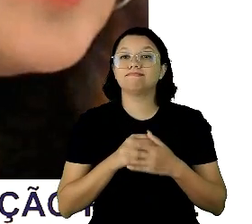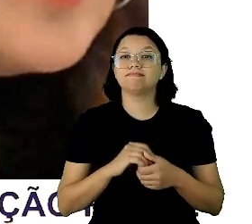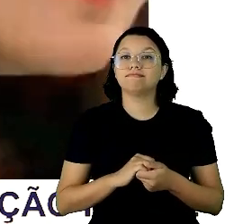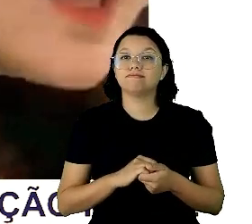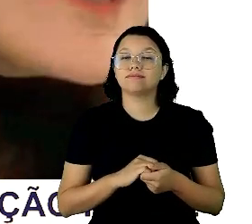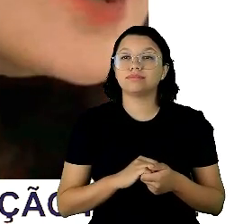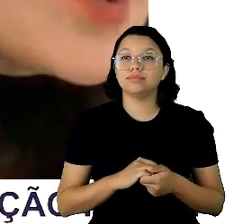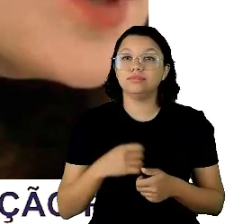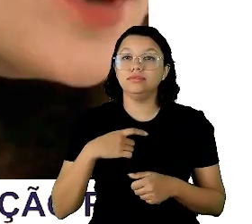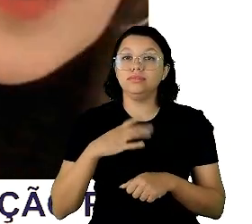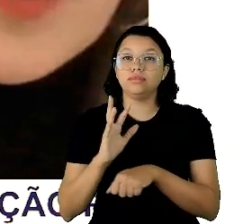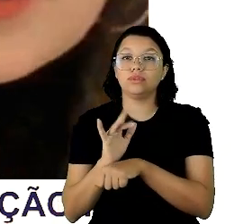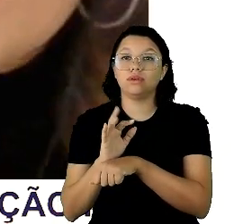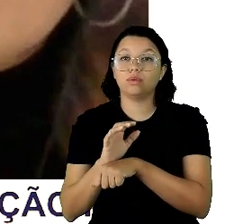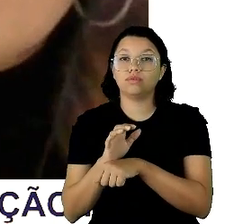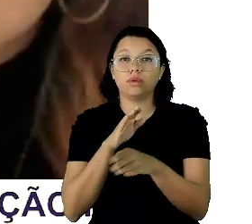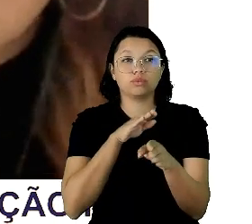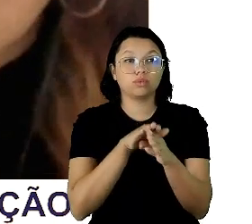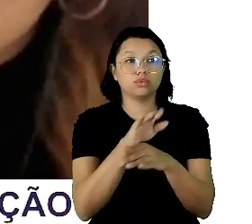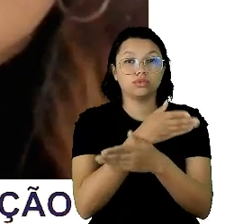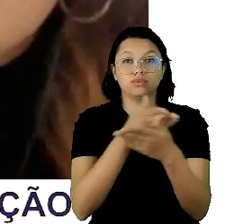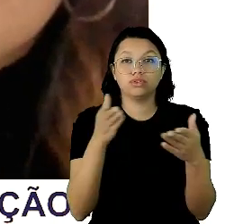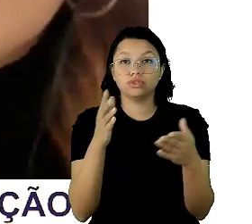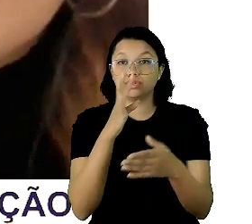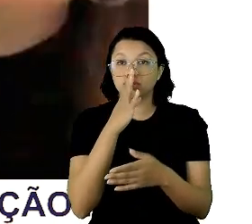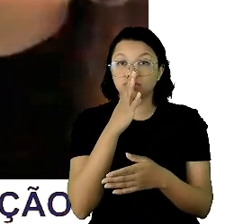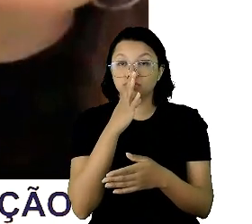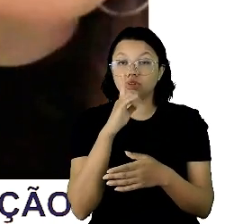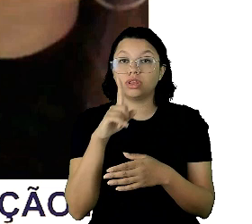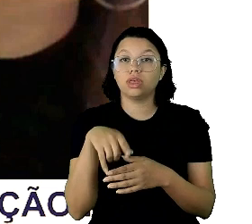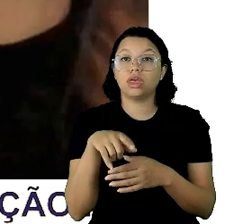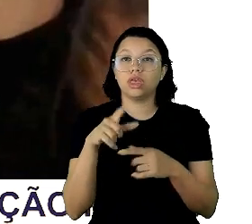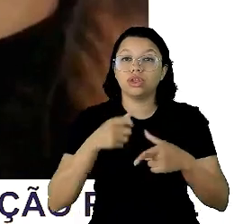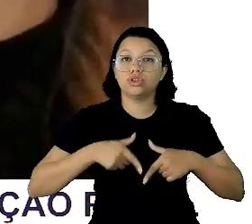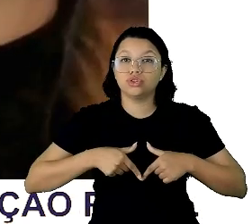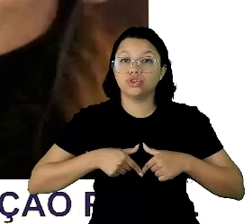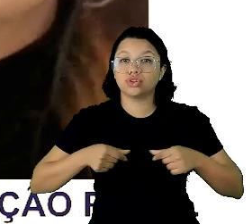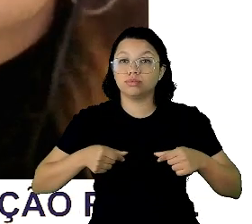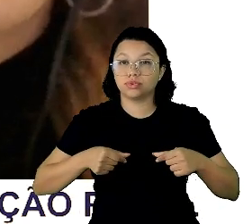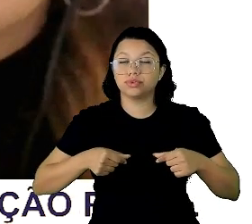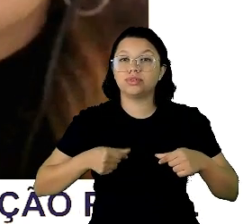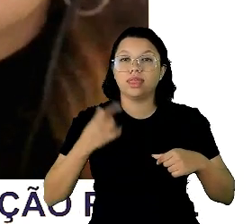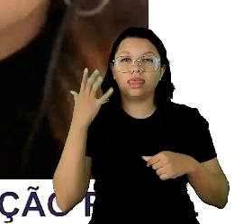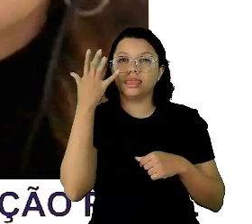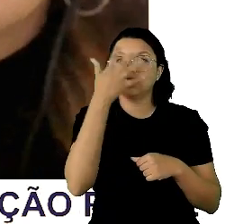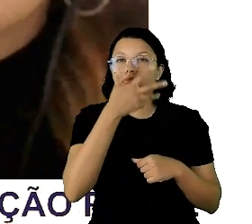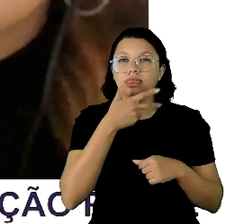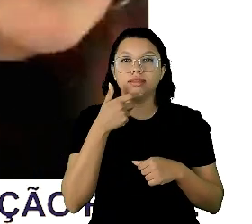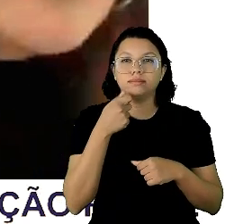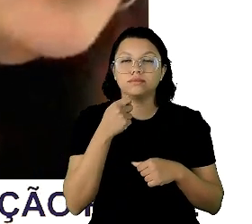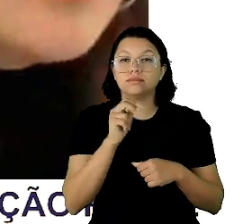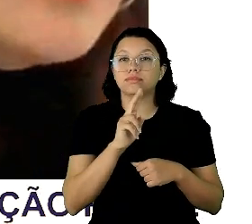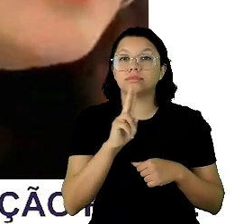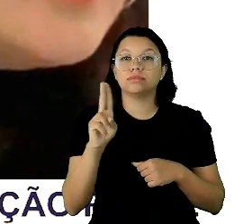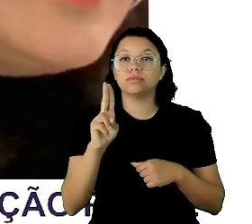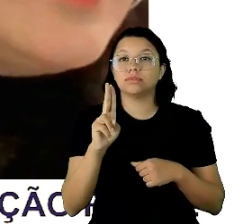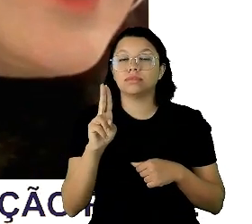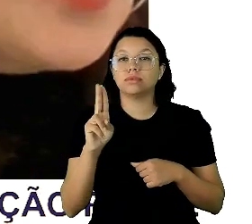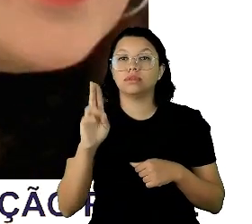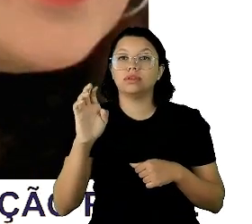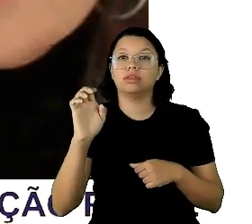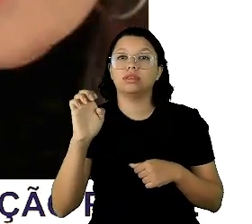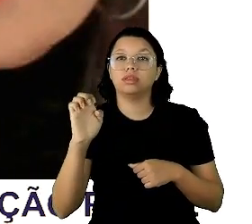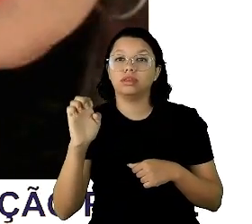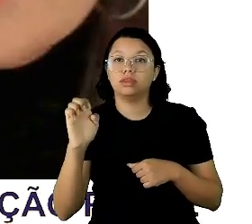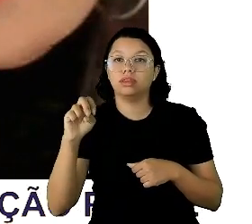eu recomendo demais, que eu acho que é um filme japonês belíssimo, mas ele é belíssimo, que chama Entrelaços,